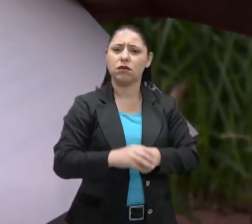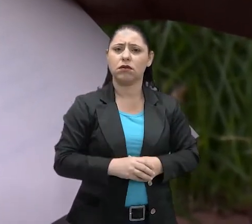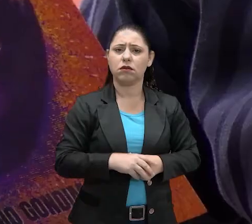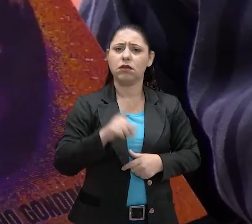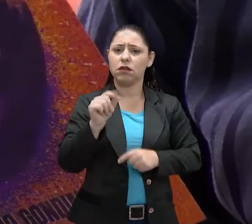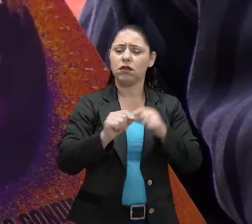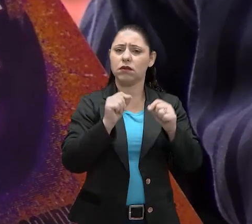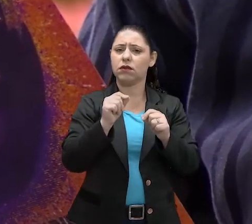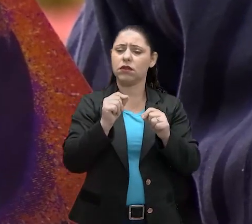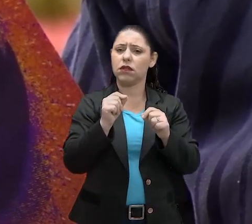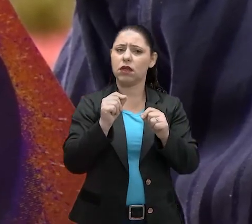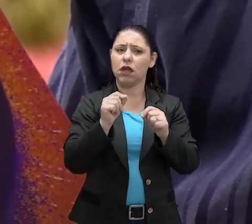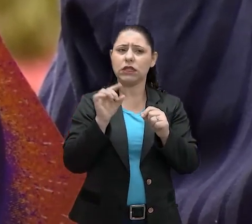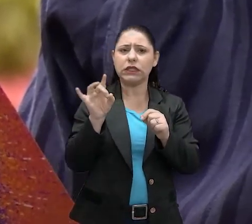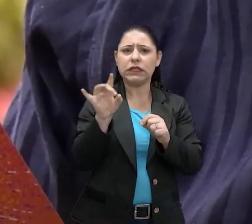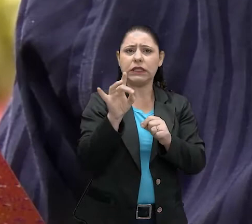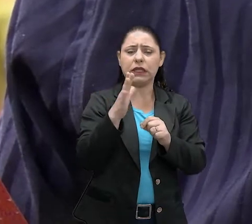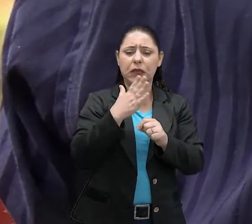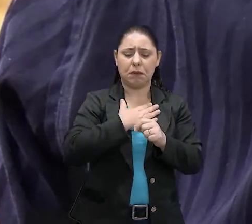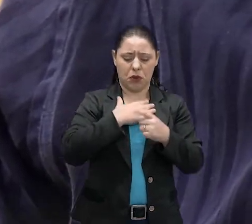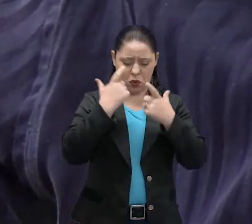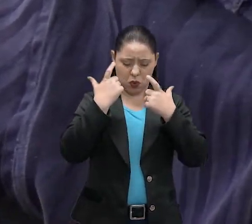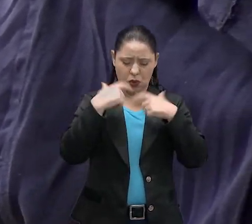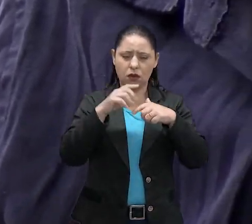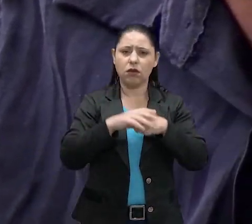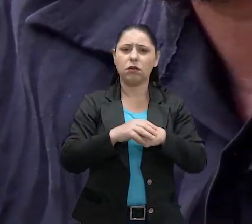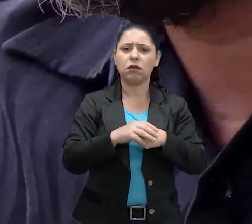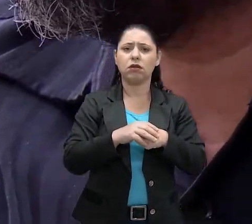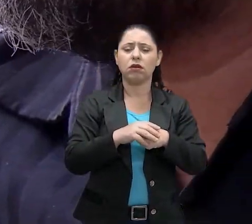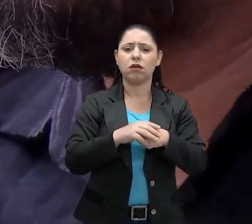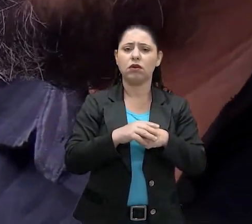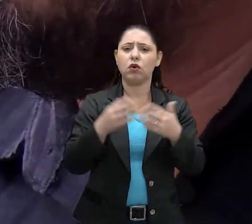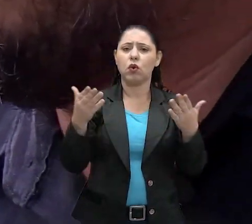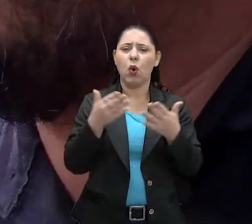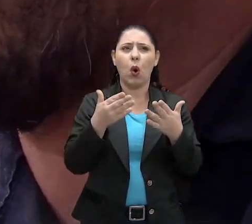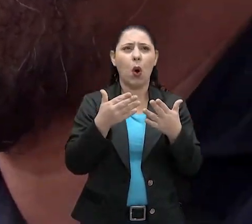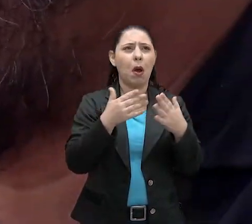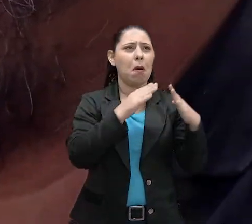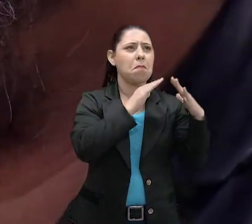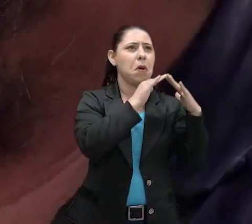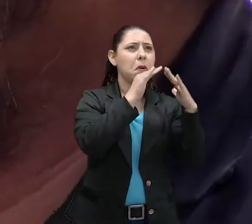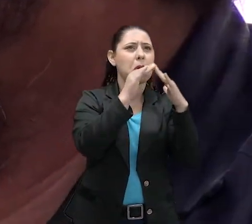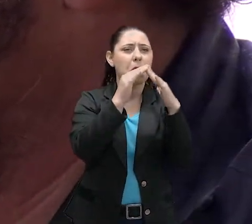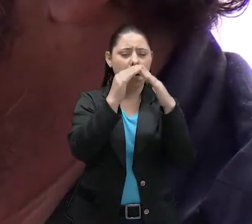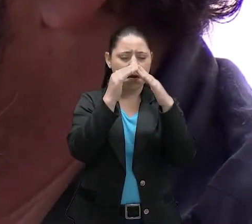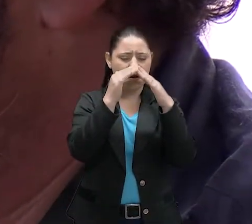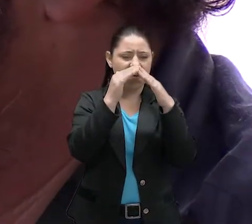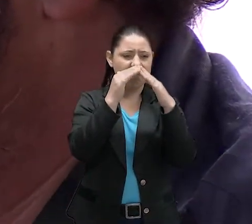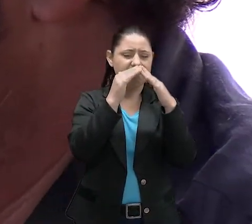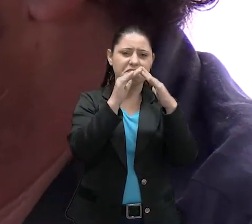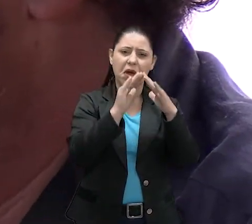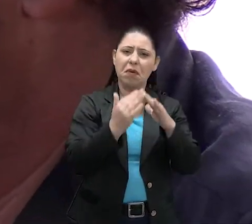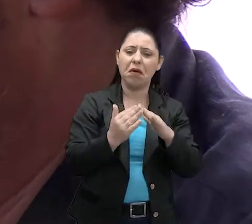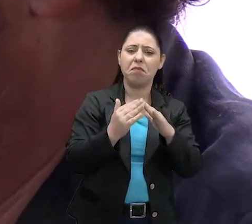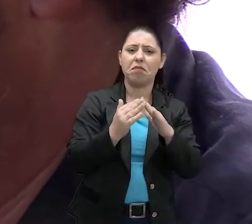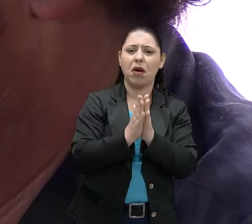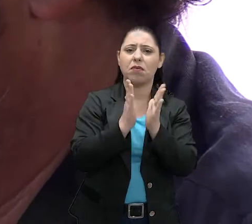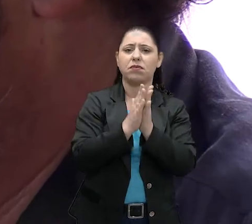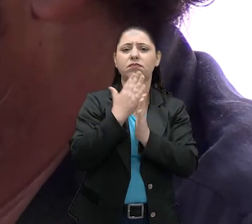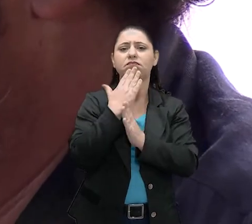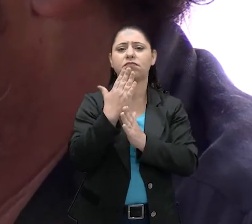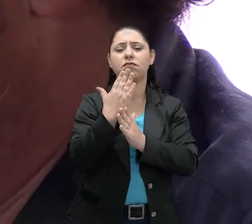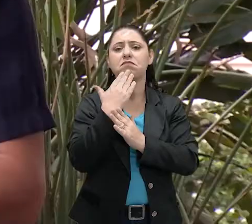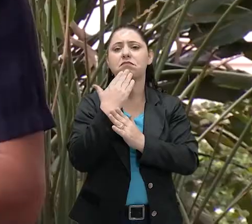peço que te instales em cada um meu poro. Mesmo neste cortiço de couro gasto e falível,